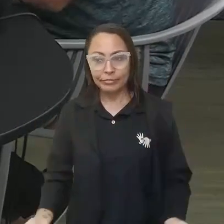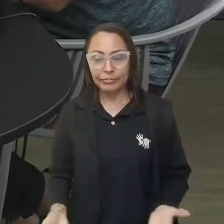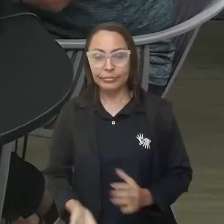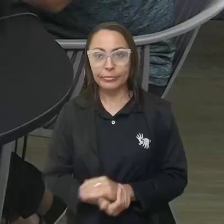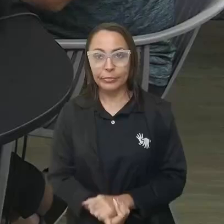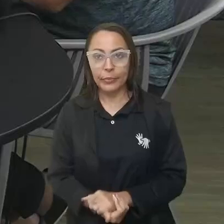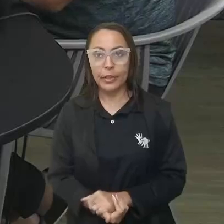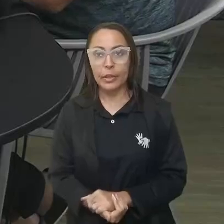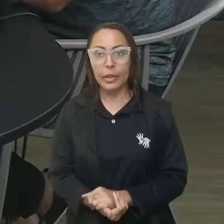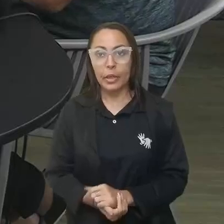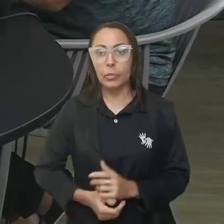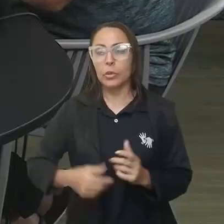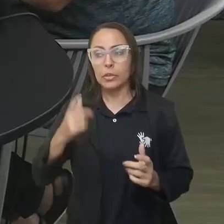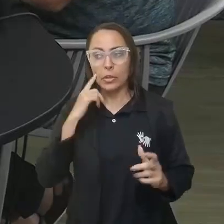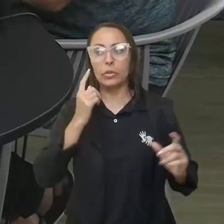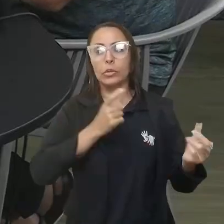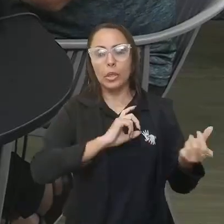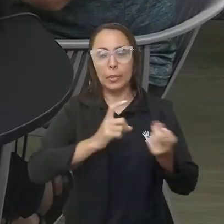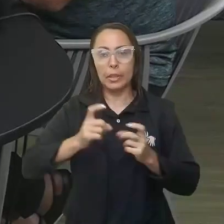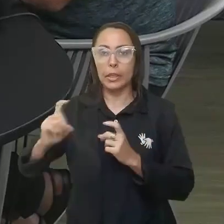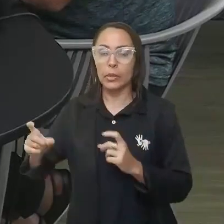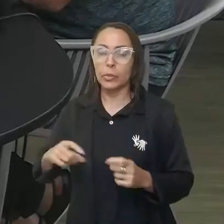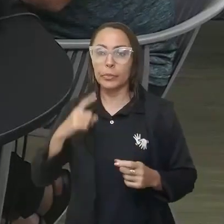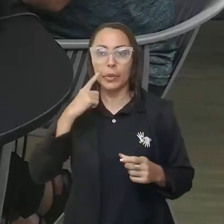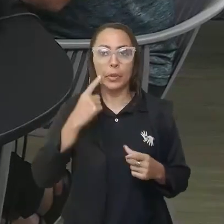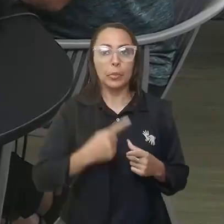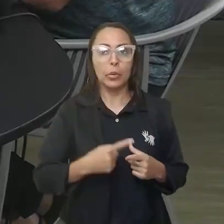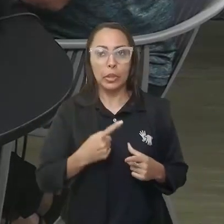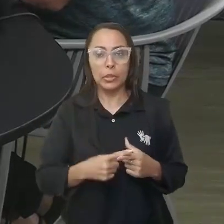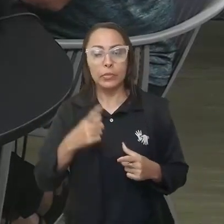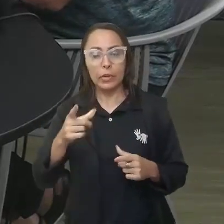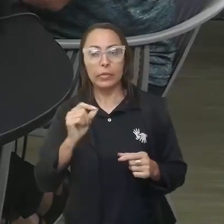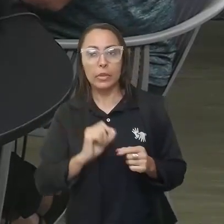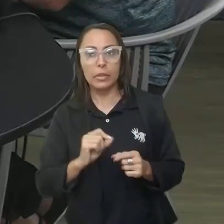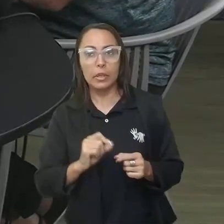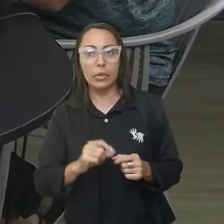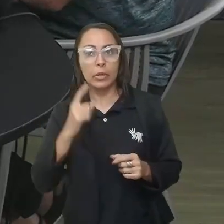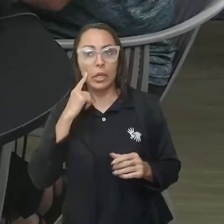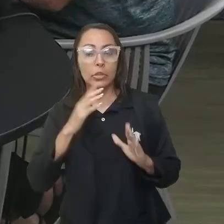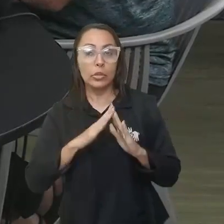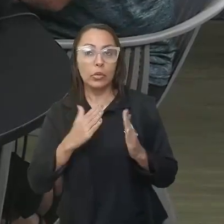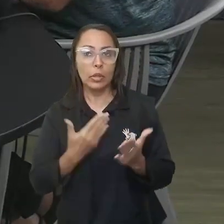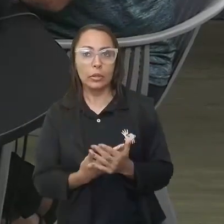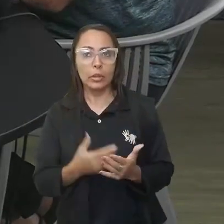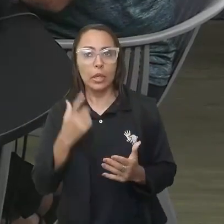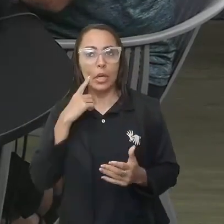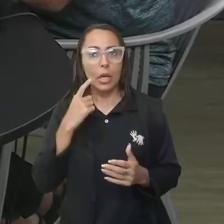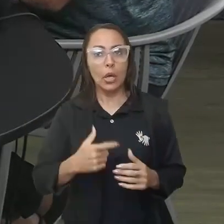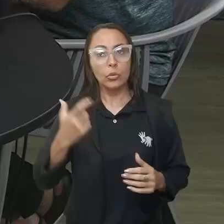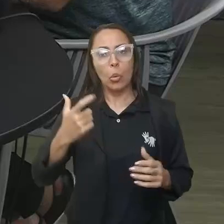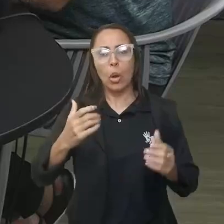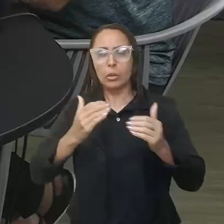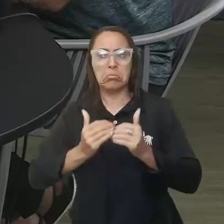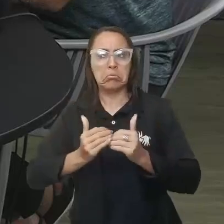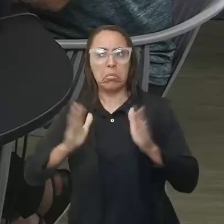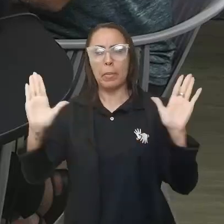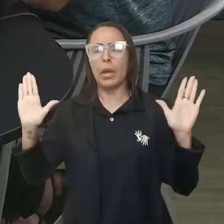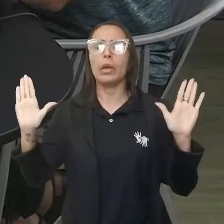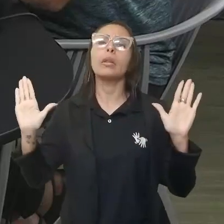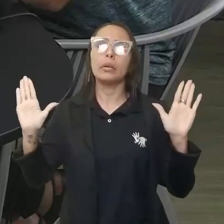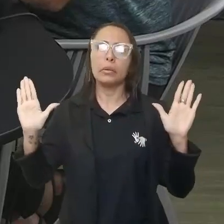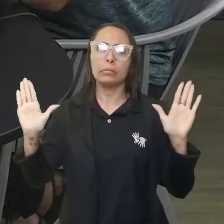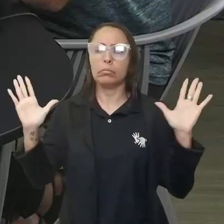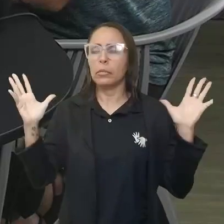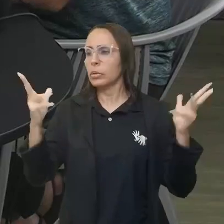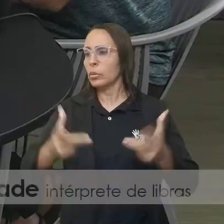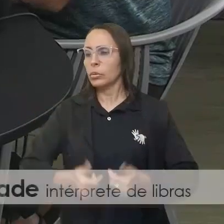eu estou debatendo muito nessa questão, porque isso vai fazer com que a escola diga assim, eu estou aqui aberto para todos. Isso.